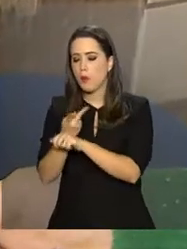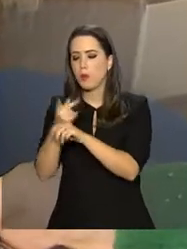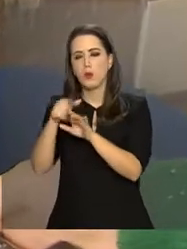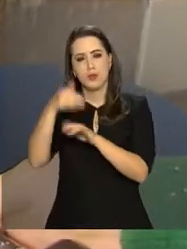consegue né